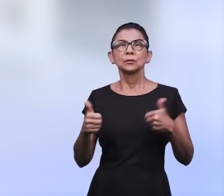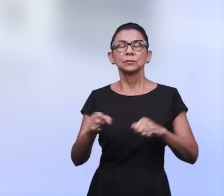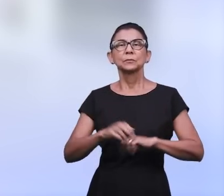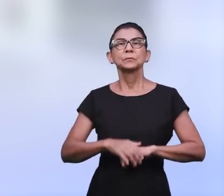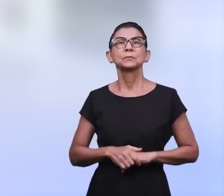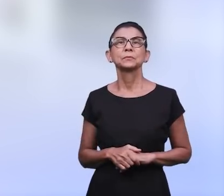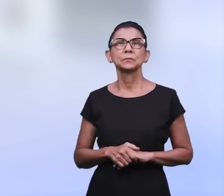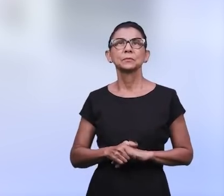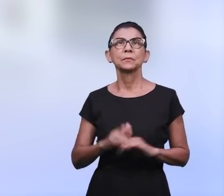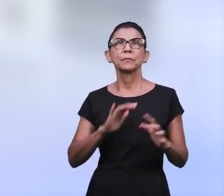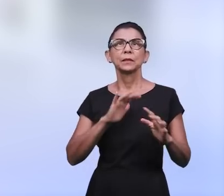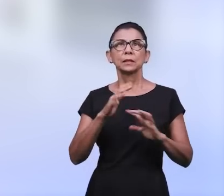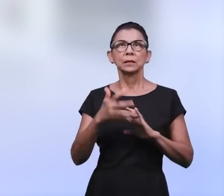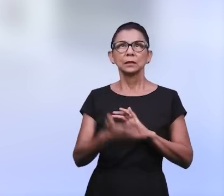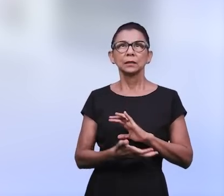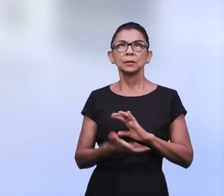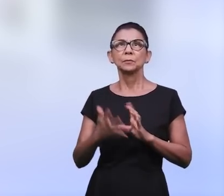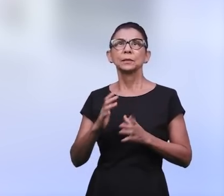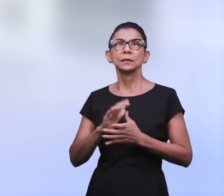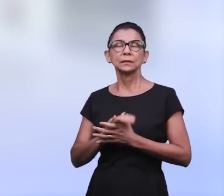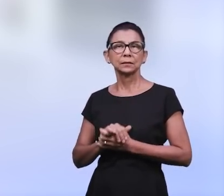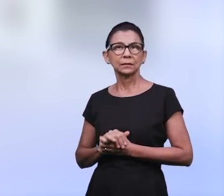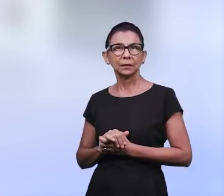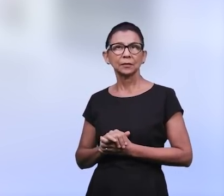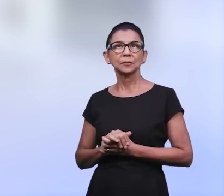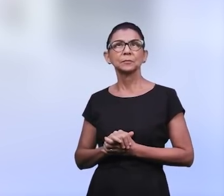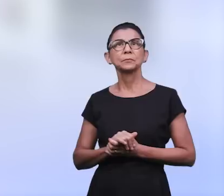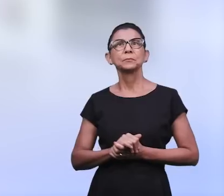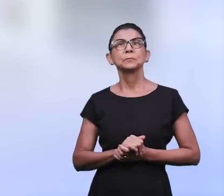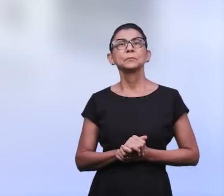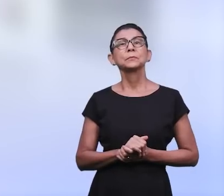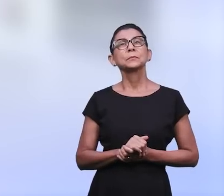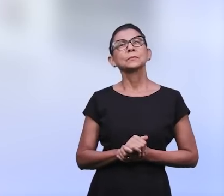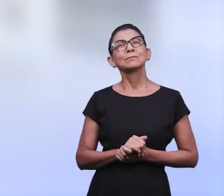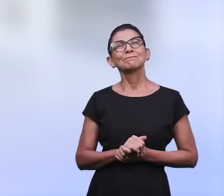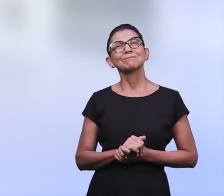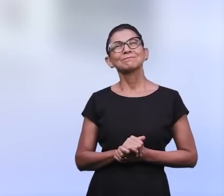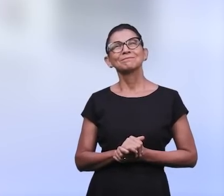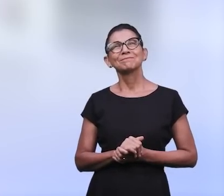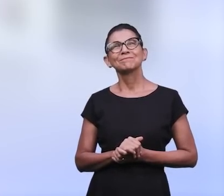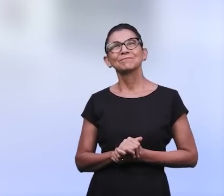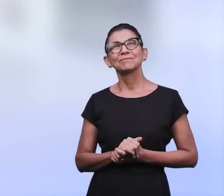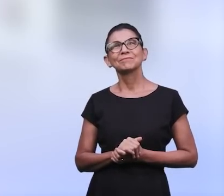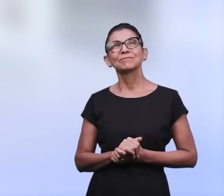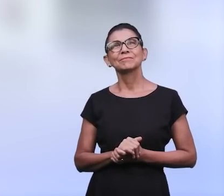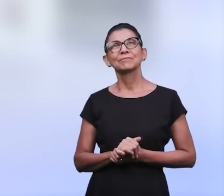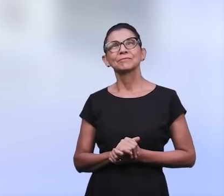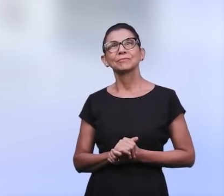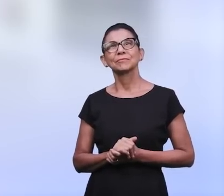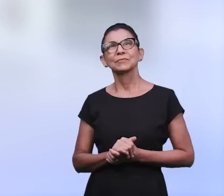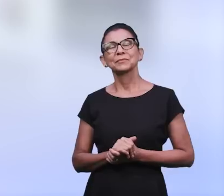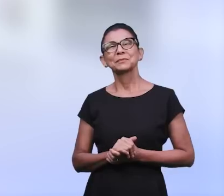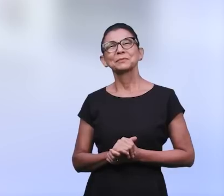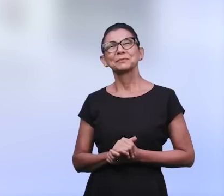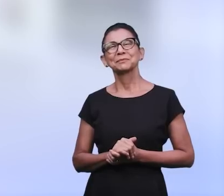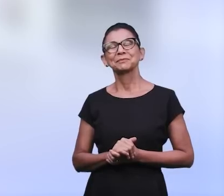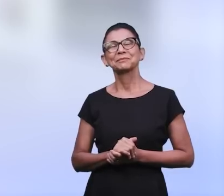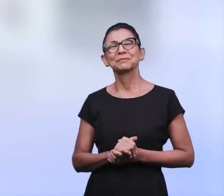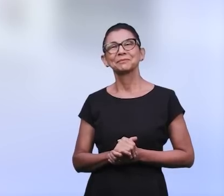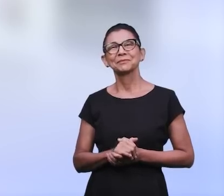estava aqui com a Michelle, que é a surda lá da Igreja do Zumbi, e fizeram um trabalho aqui de acolhimento para a glória do Senhor. Foi